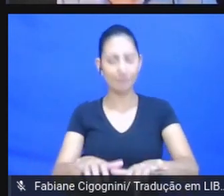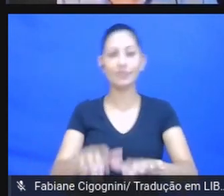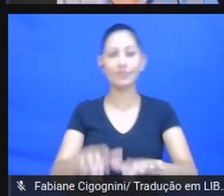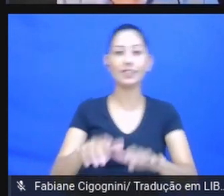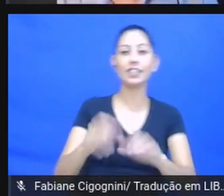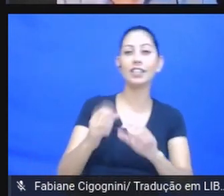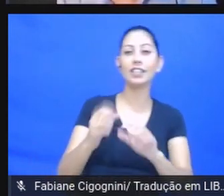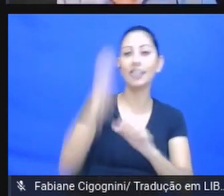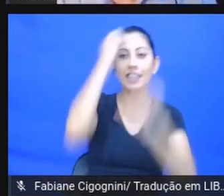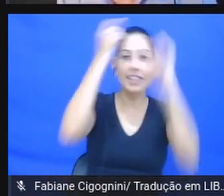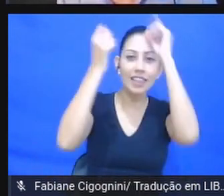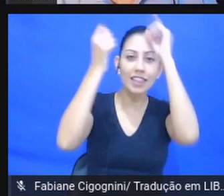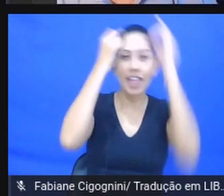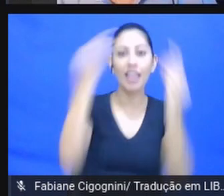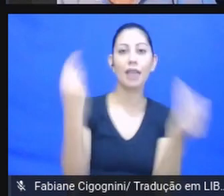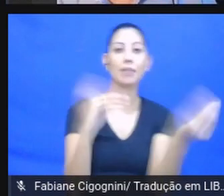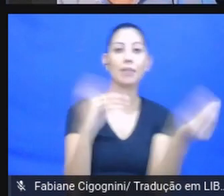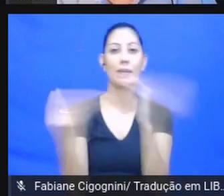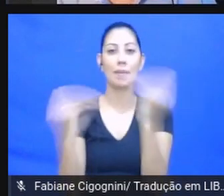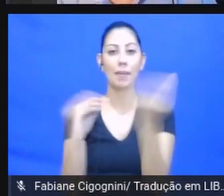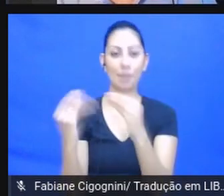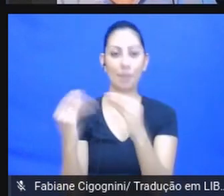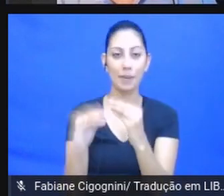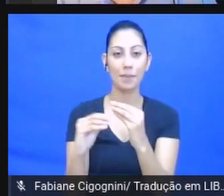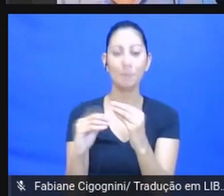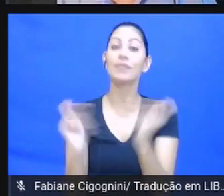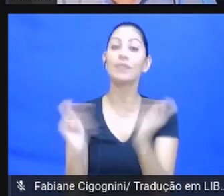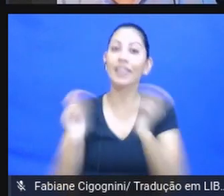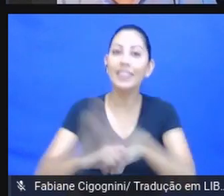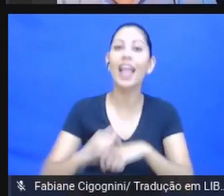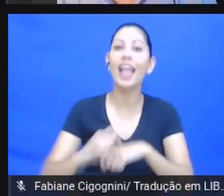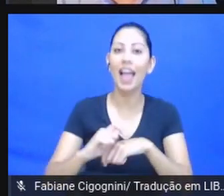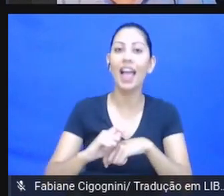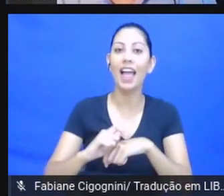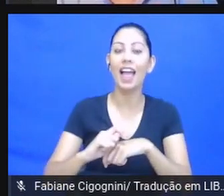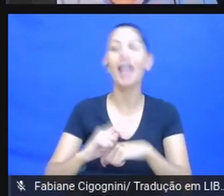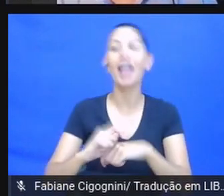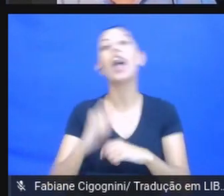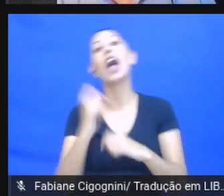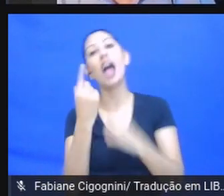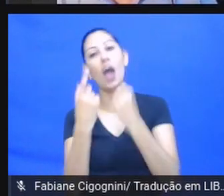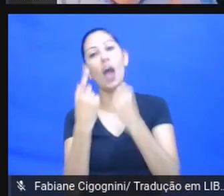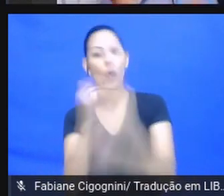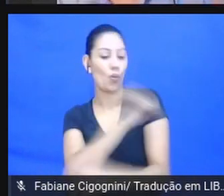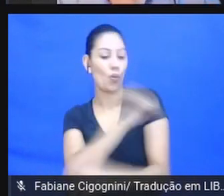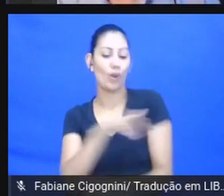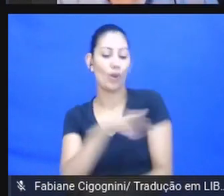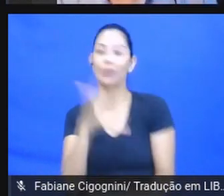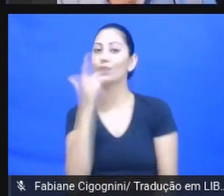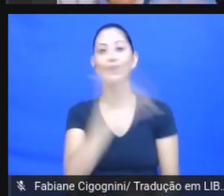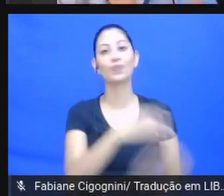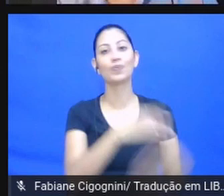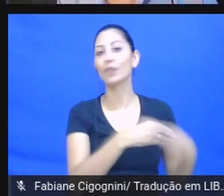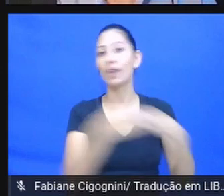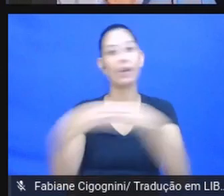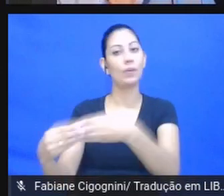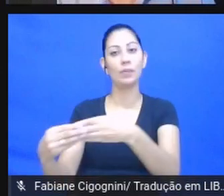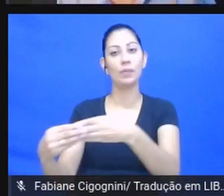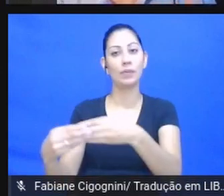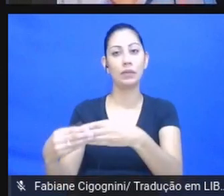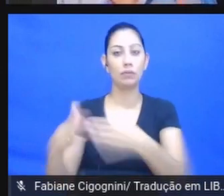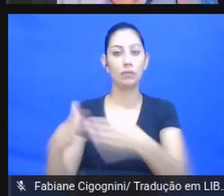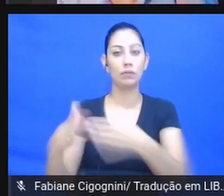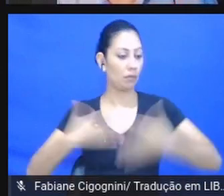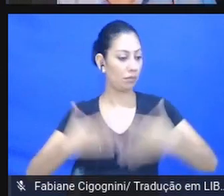soluções digitais, mas tem muitos alunos que estão desatendidos e que não estão acompanhando, e tem alunos também que estão um pouco